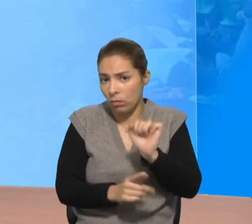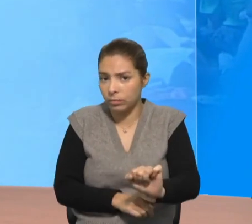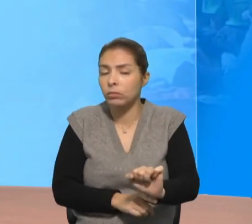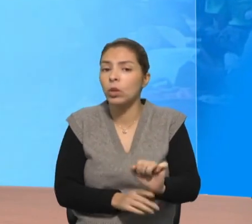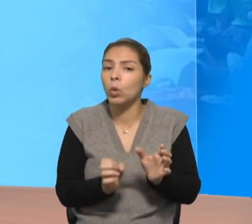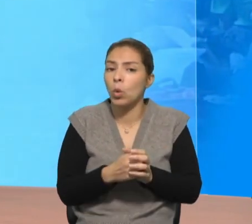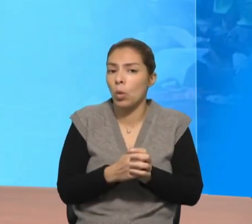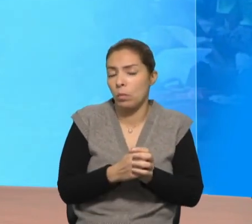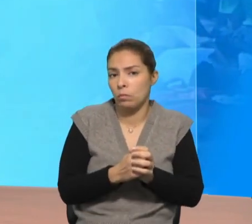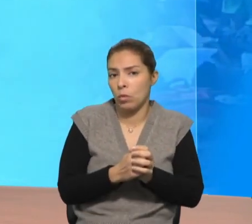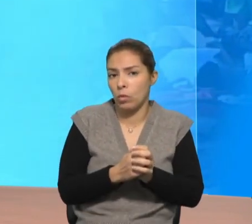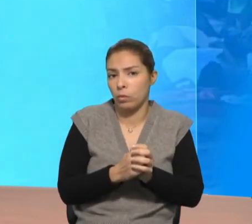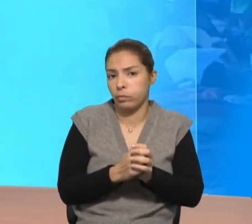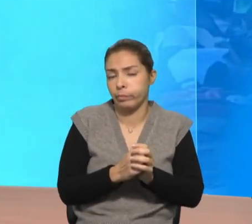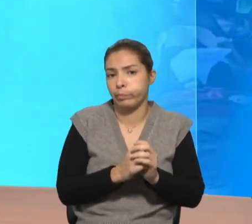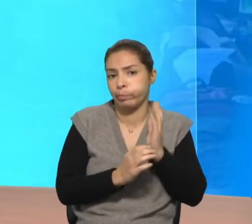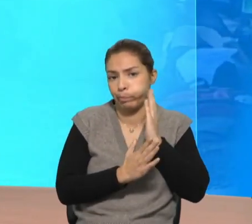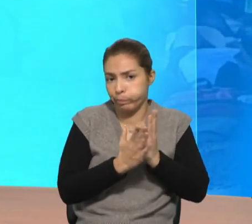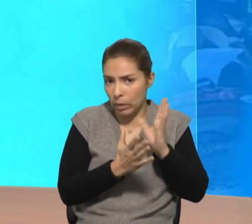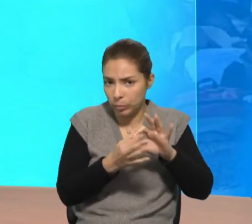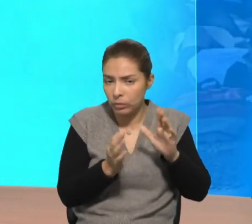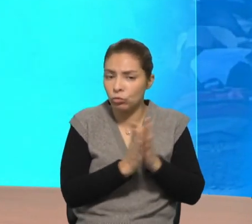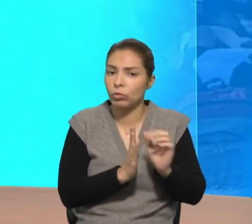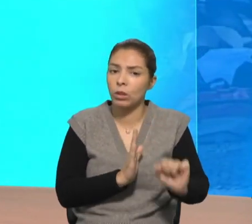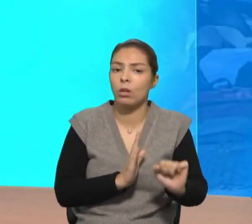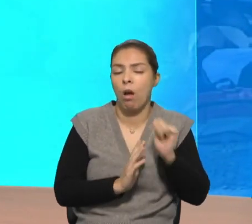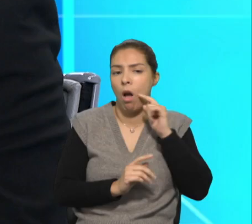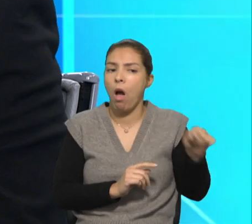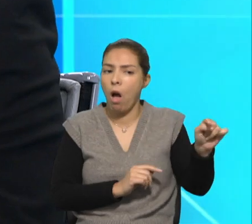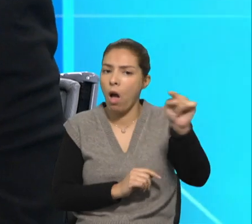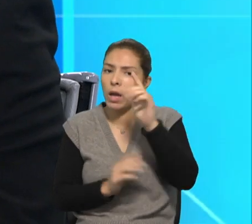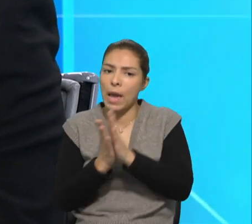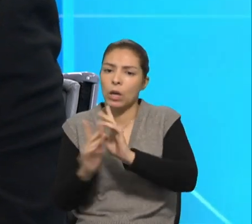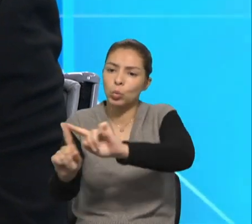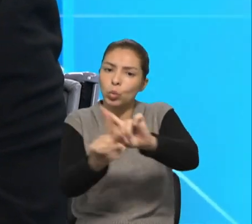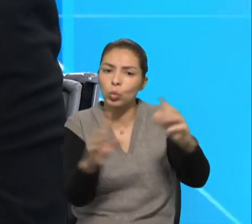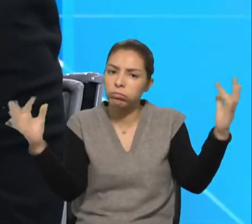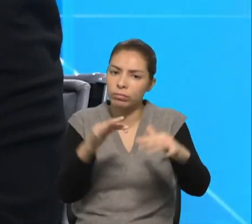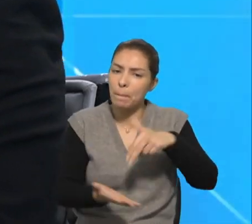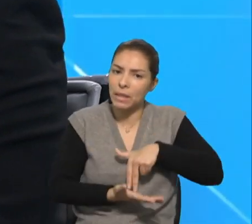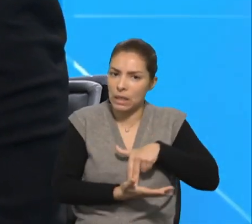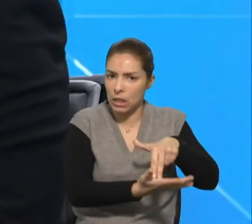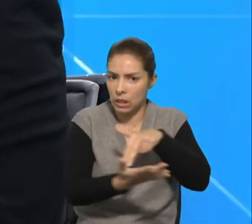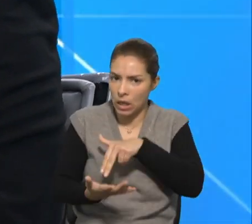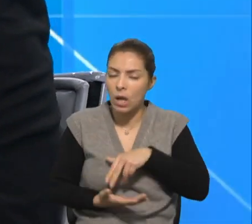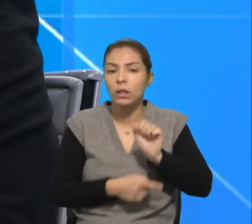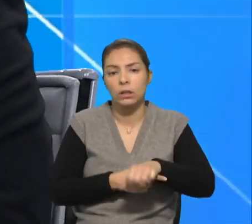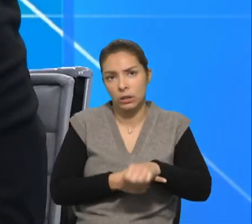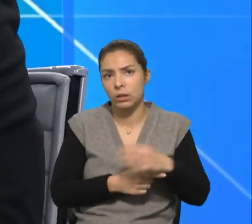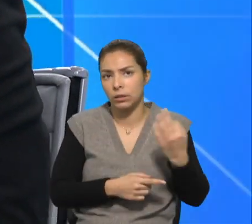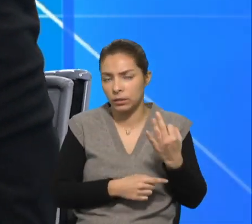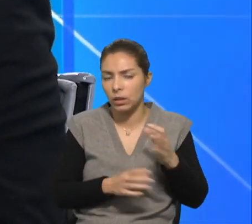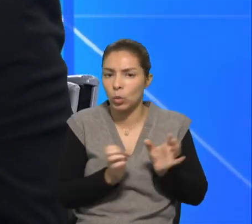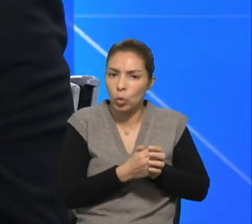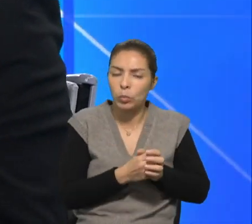Pastoral das dioceses que estarão presentes. Sim, são convidados para este encontro, é o que disse, portanto, das equipas sinodais, os